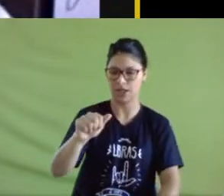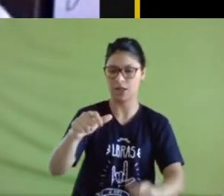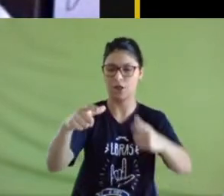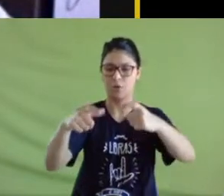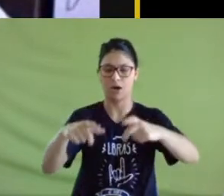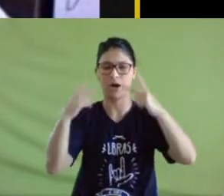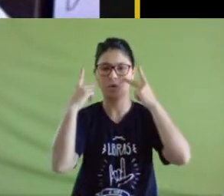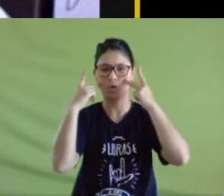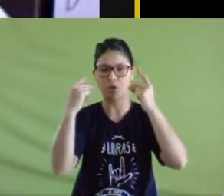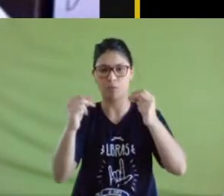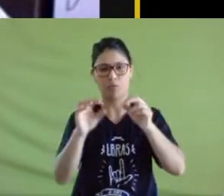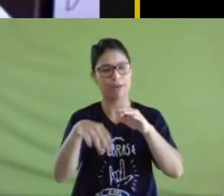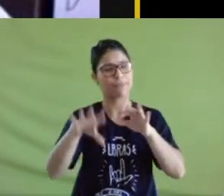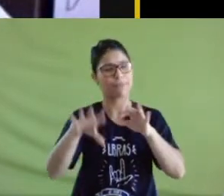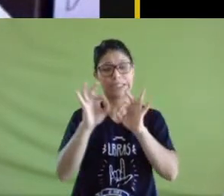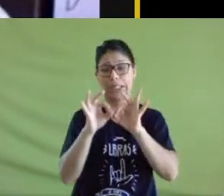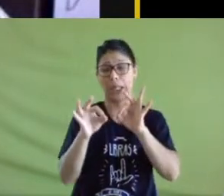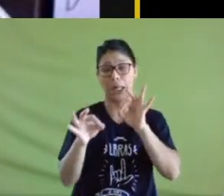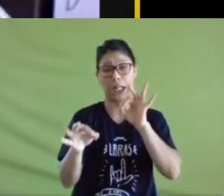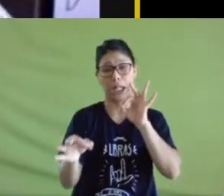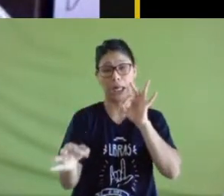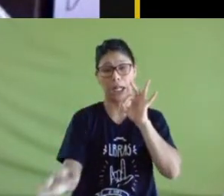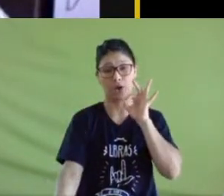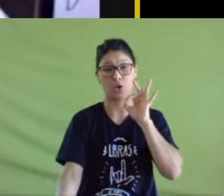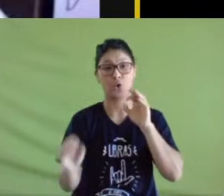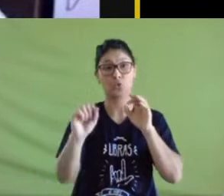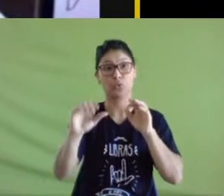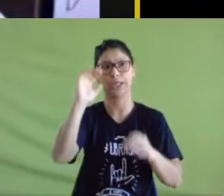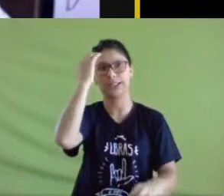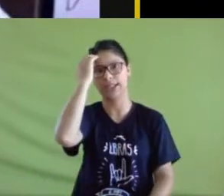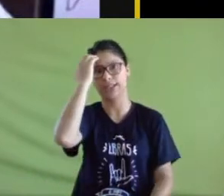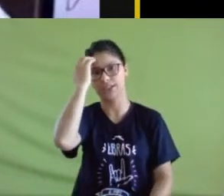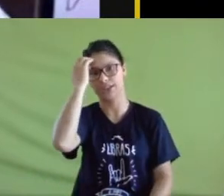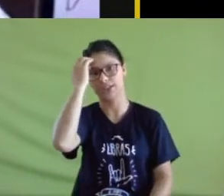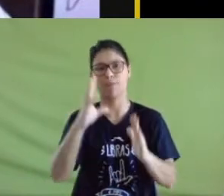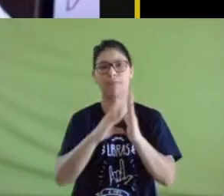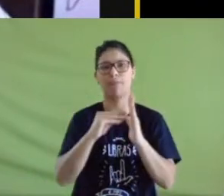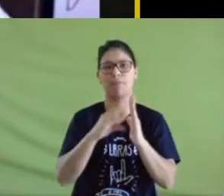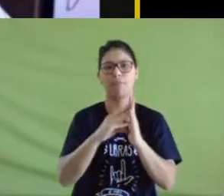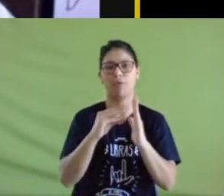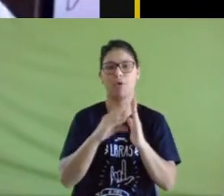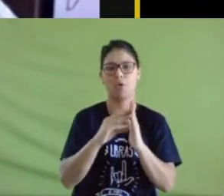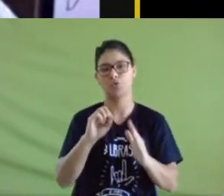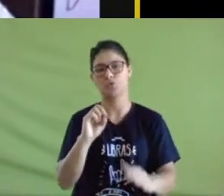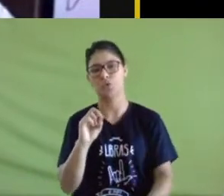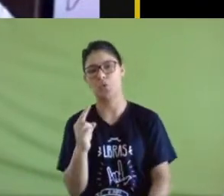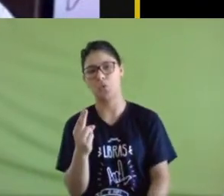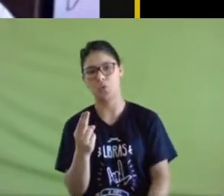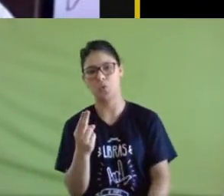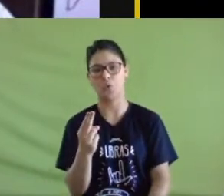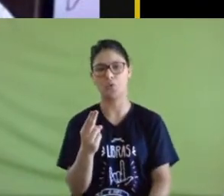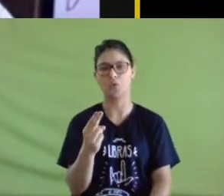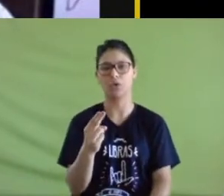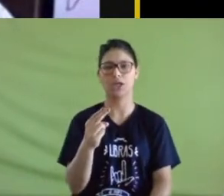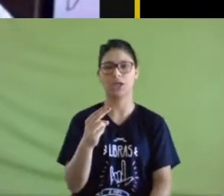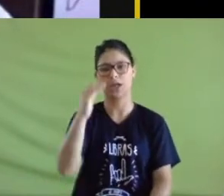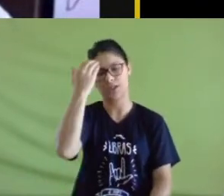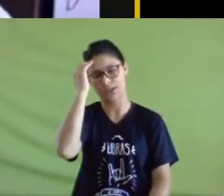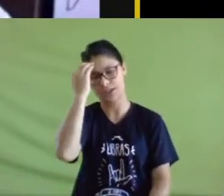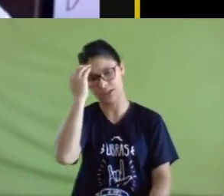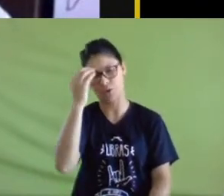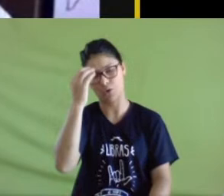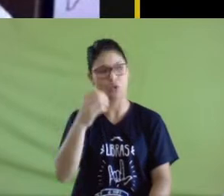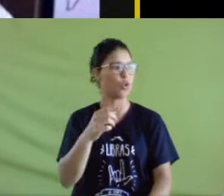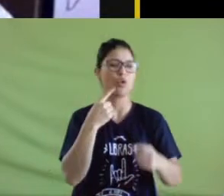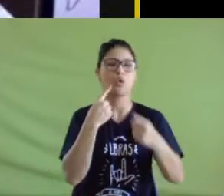mais extensa do que a noção de molde ou que a noção romântica